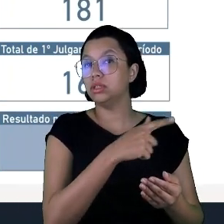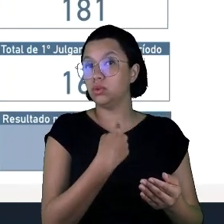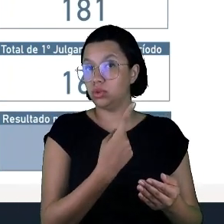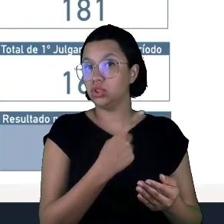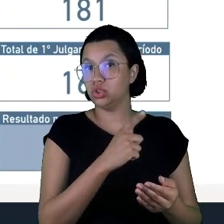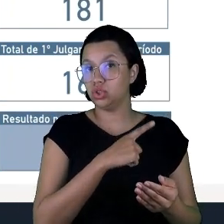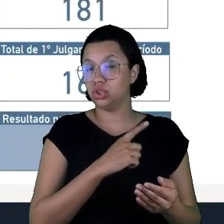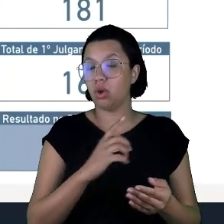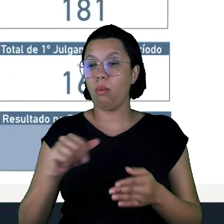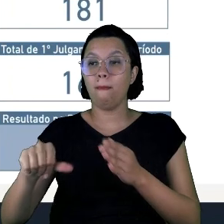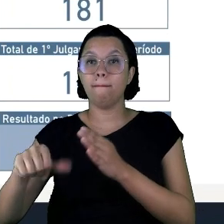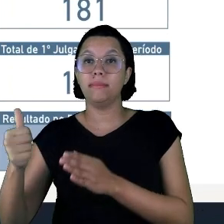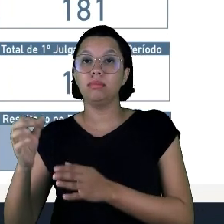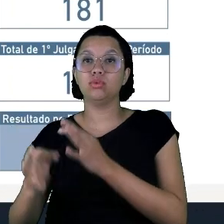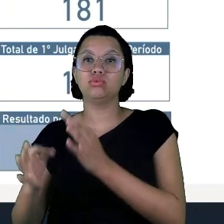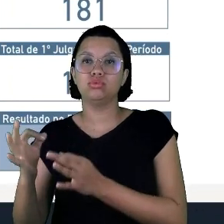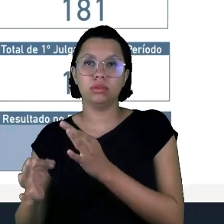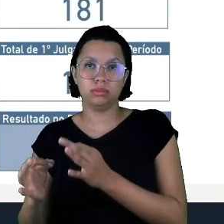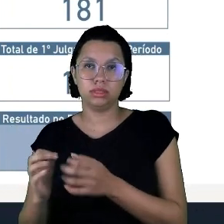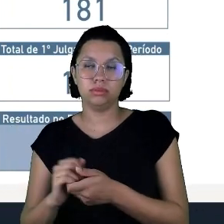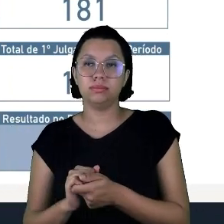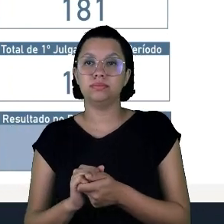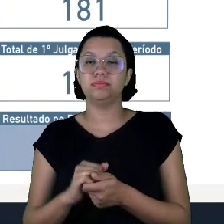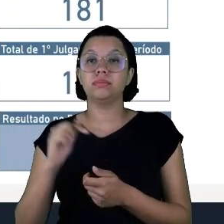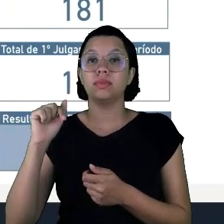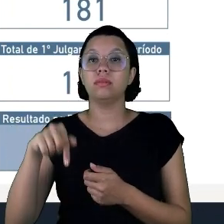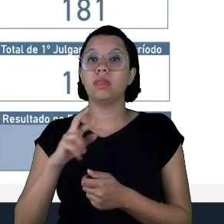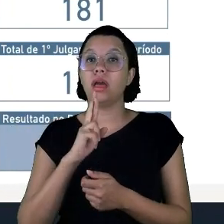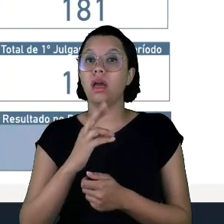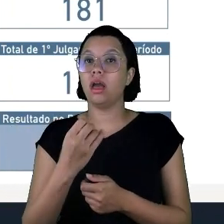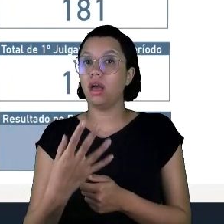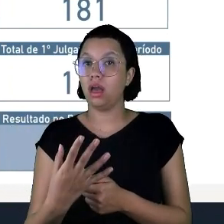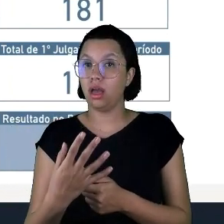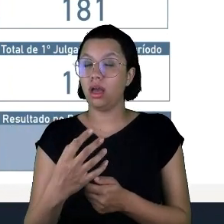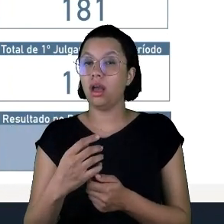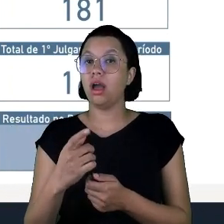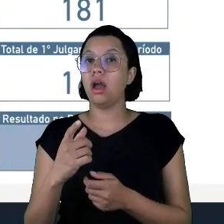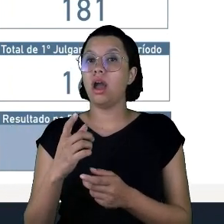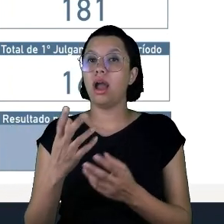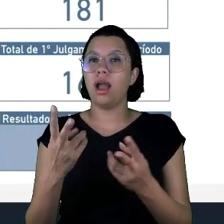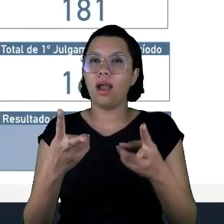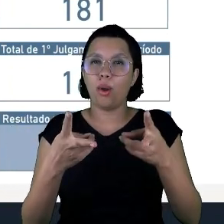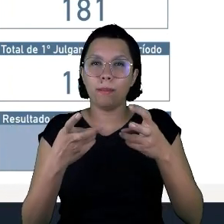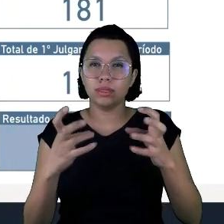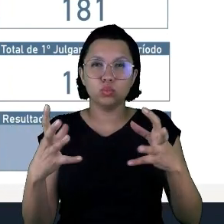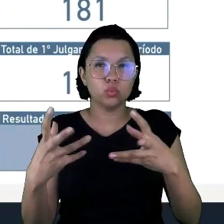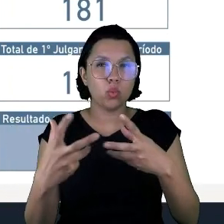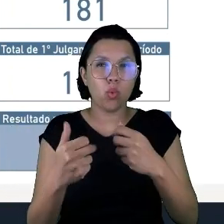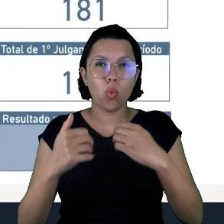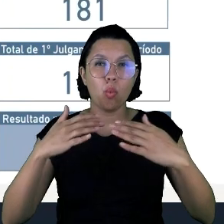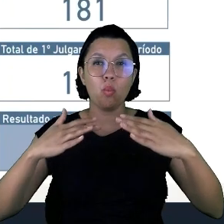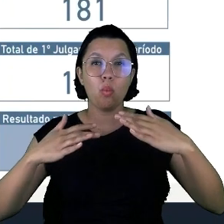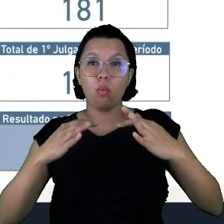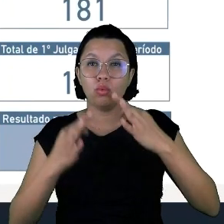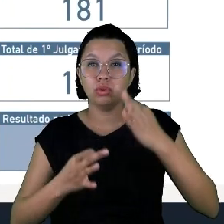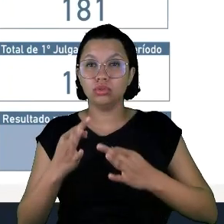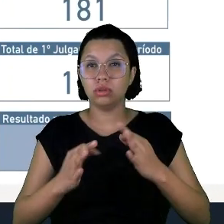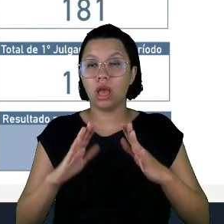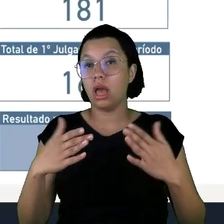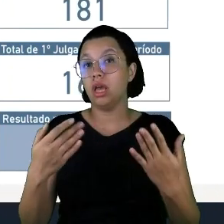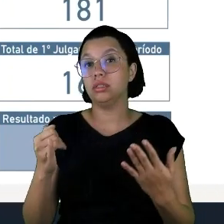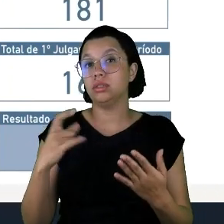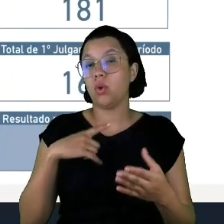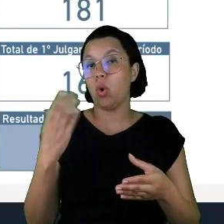que nós temos, com o primeiro julgamento. Aqui lá na produtividade, ele considera todos os movimentos de julgamento.